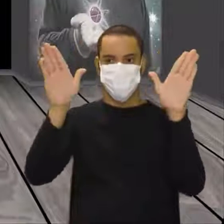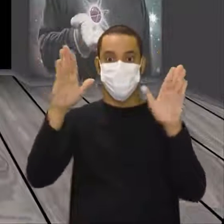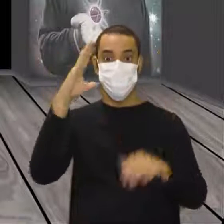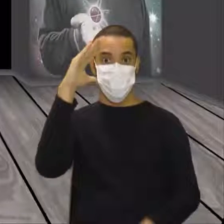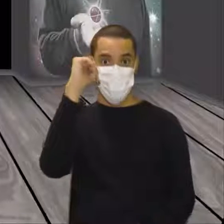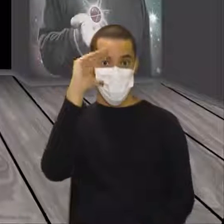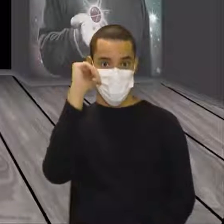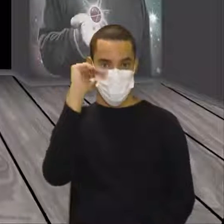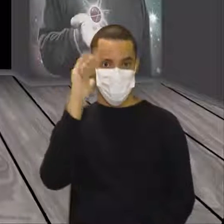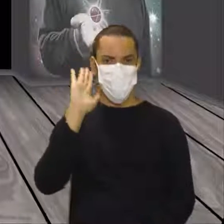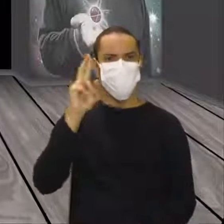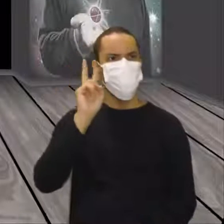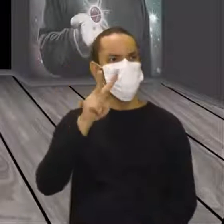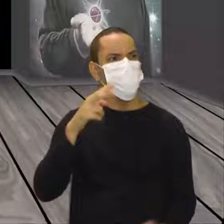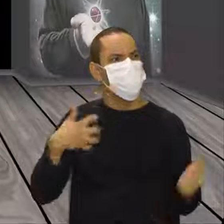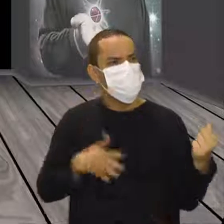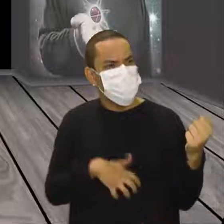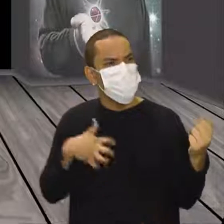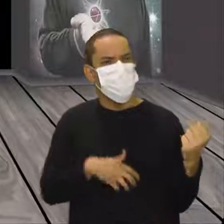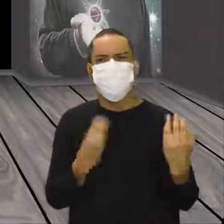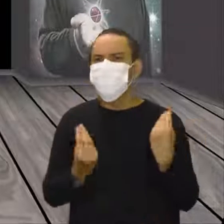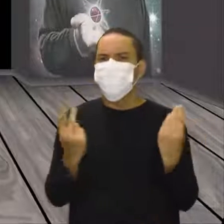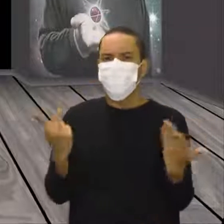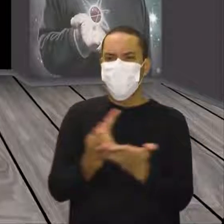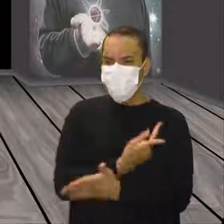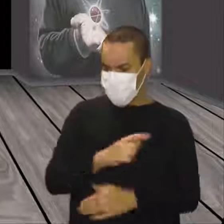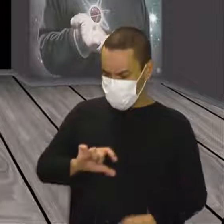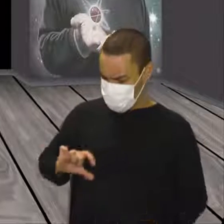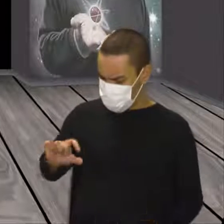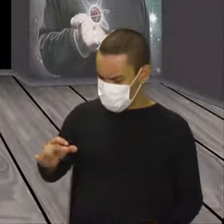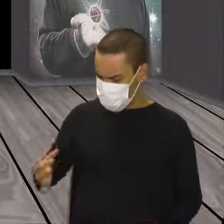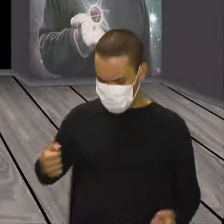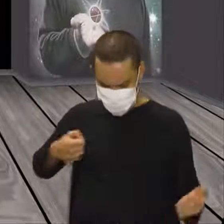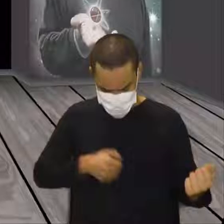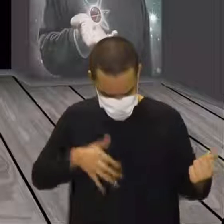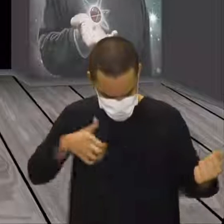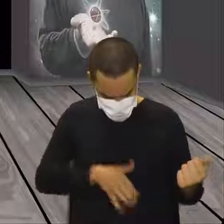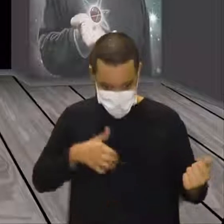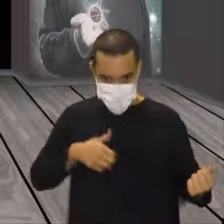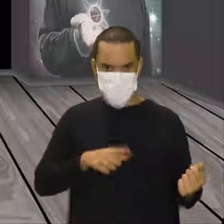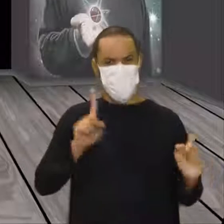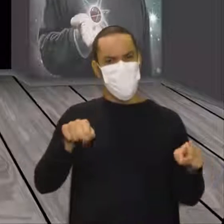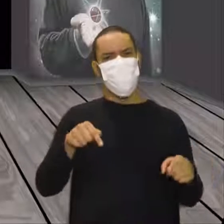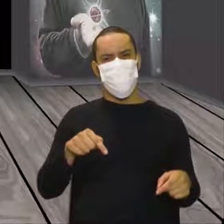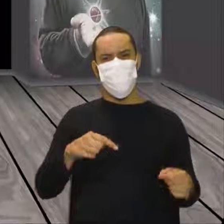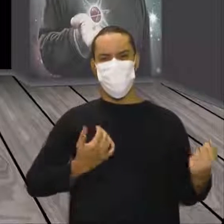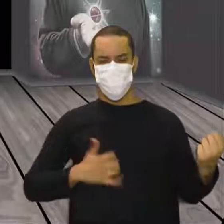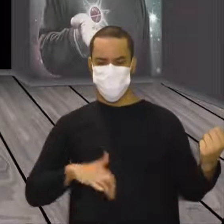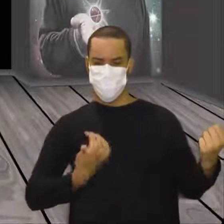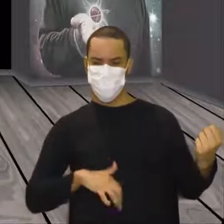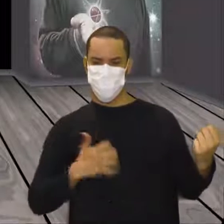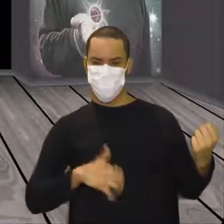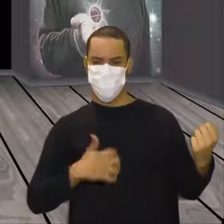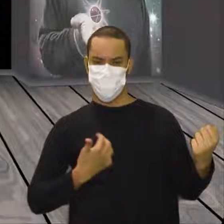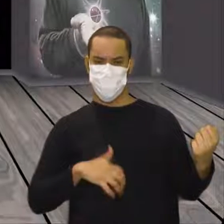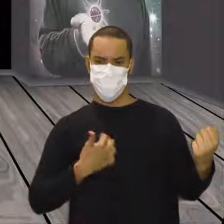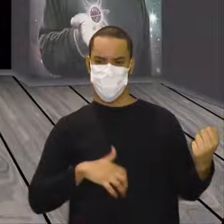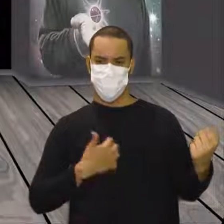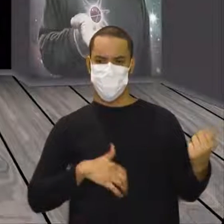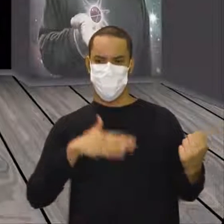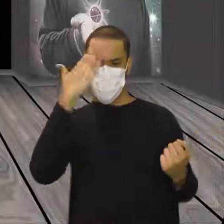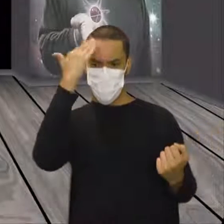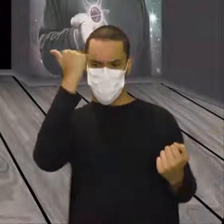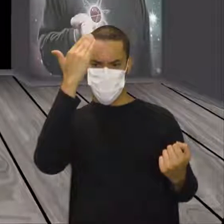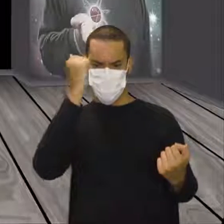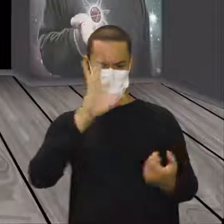curiosidade. Eu já vi um guitarrista toca, como que o som sai dali, daquelas cordas? Um violão acústico eu entendo, né? Você bate ali, tem